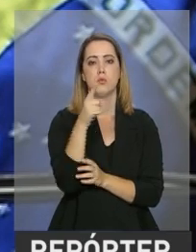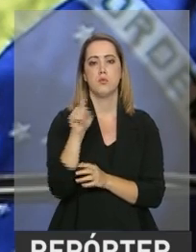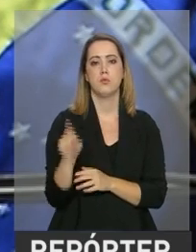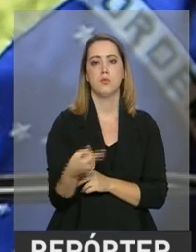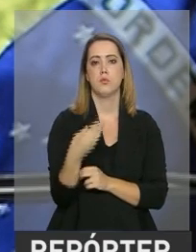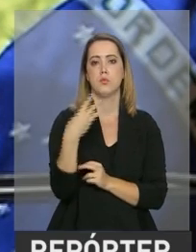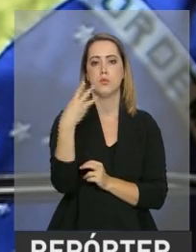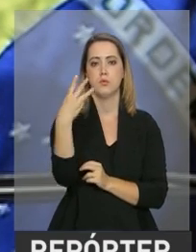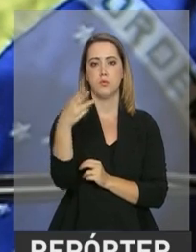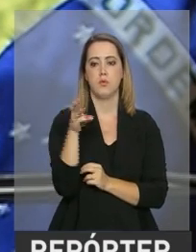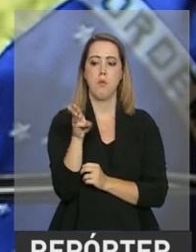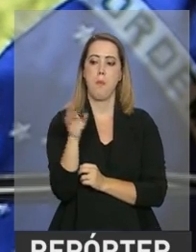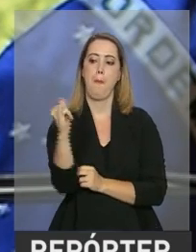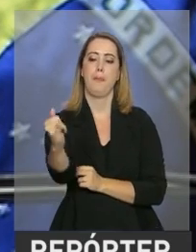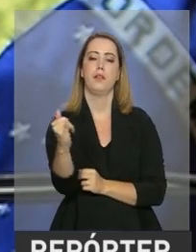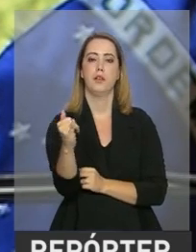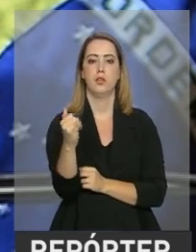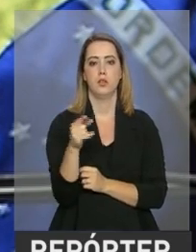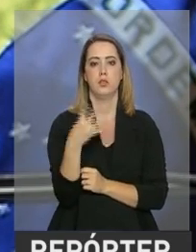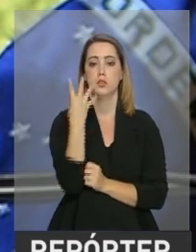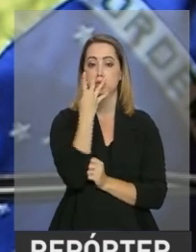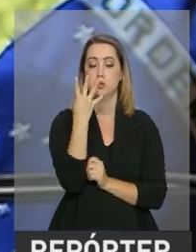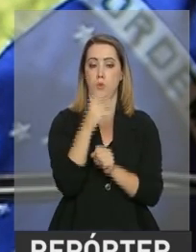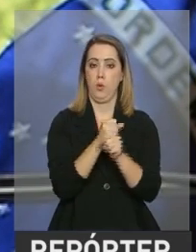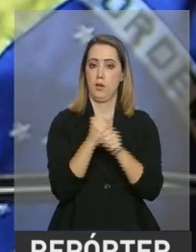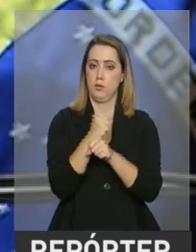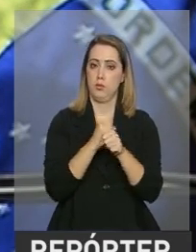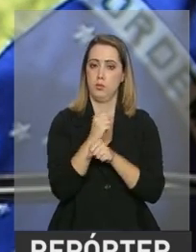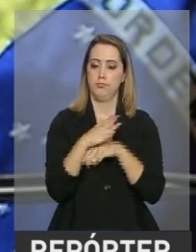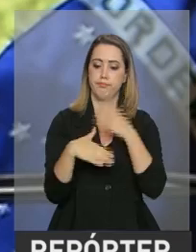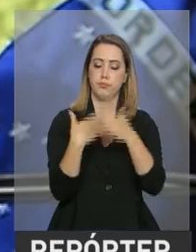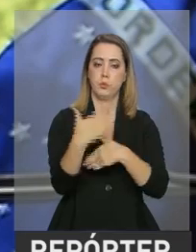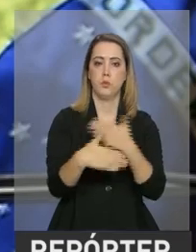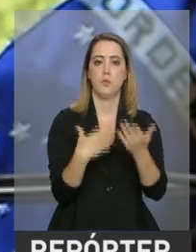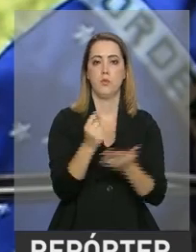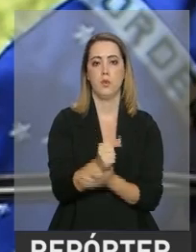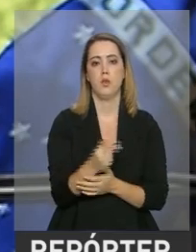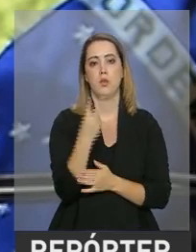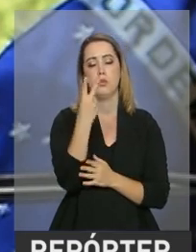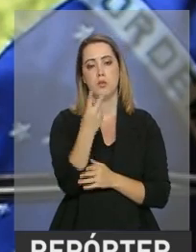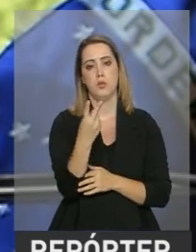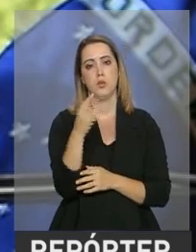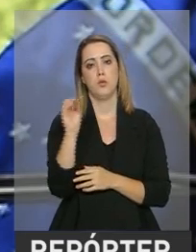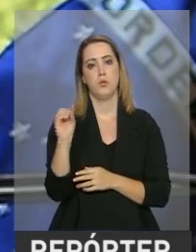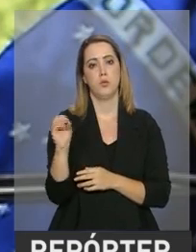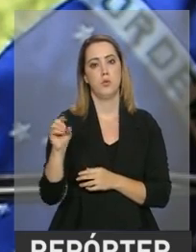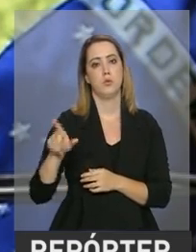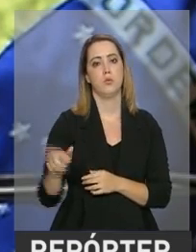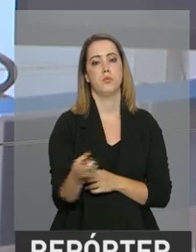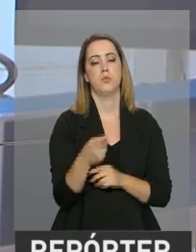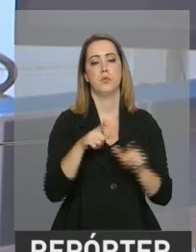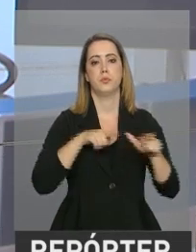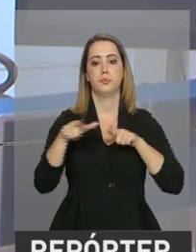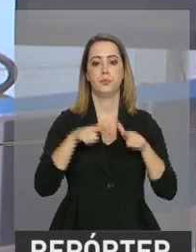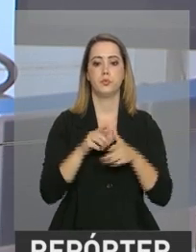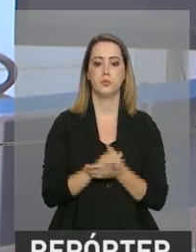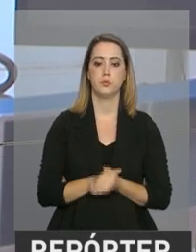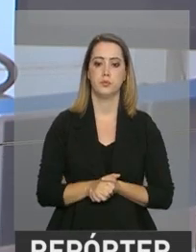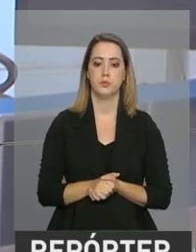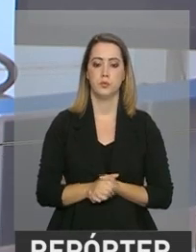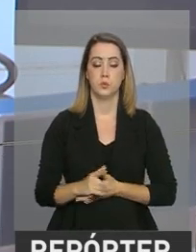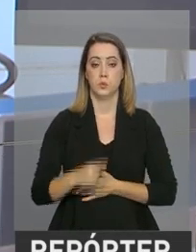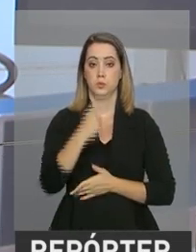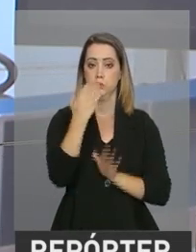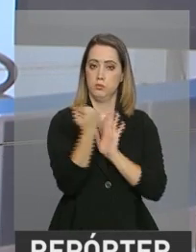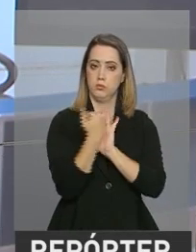1,3 bilhões em 4 anos para se manter 200 mil empregos. E uma